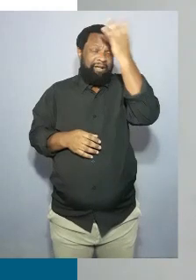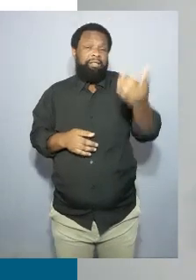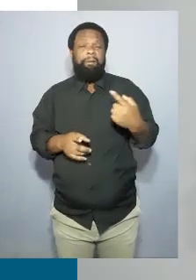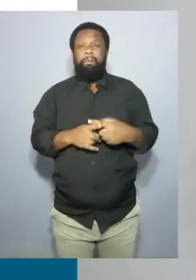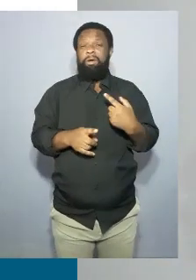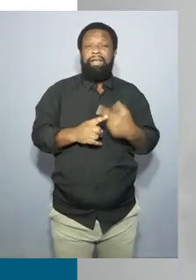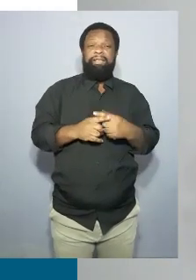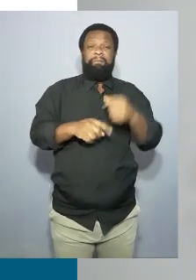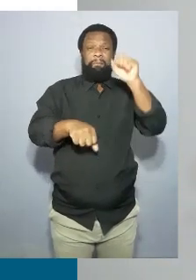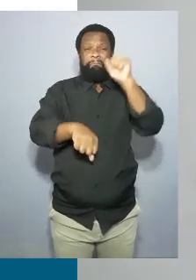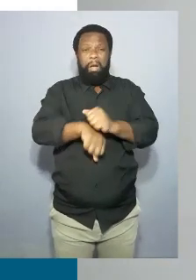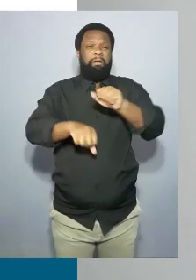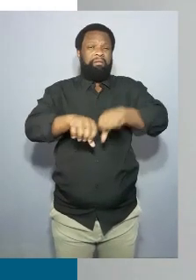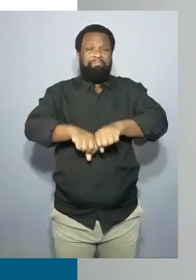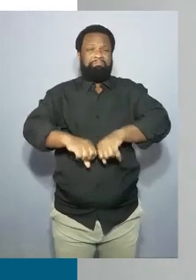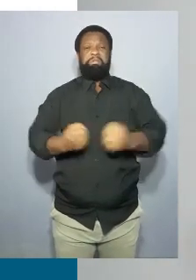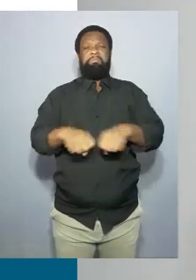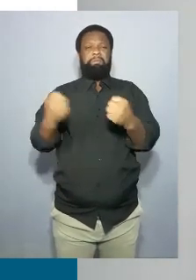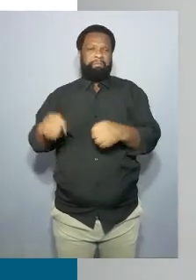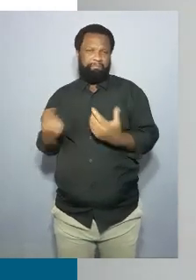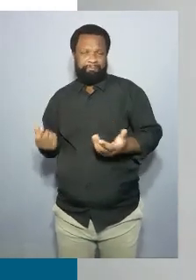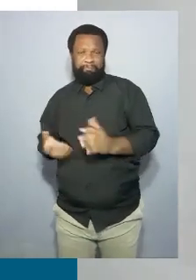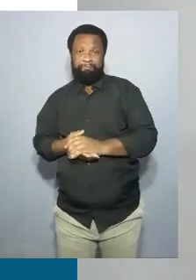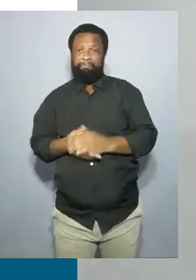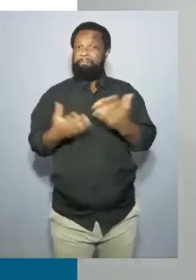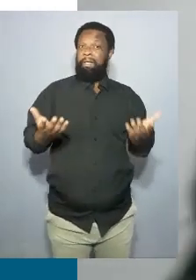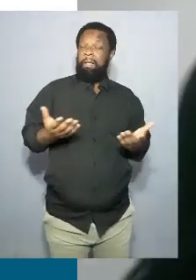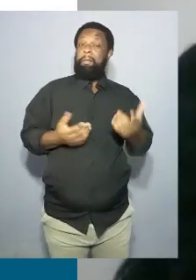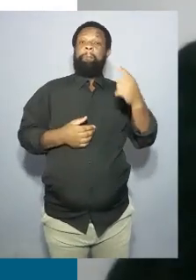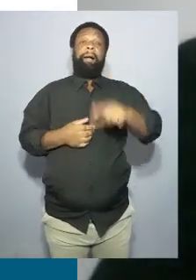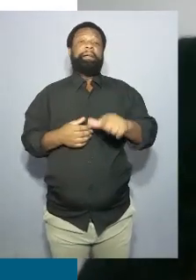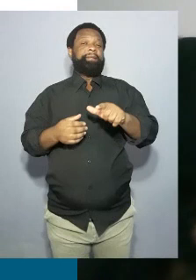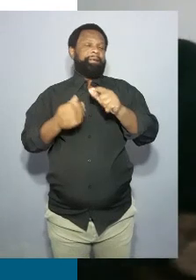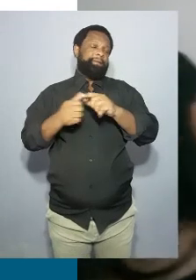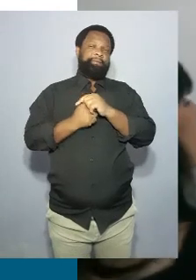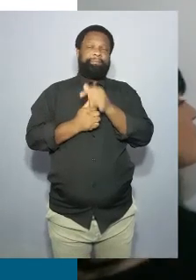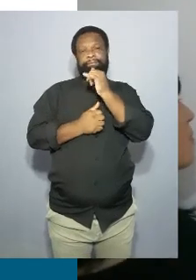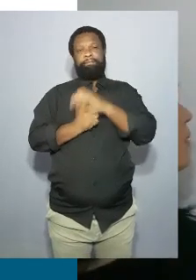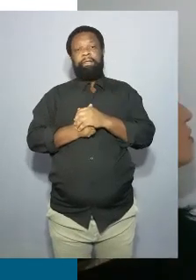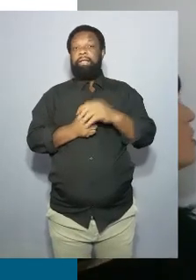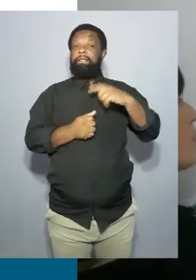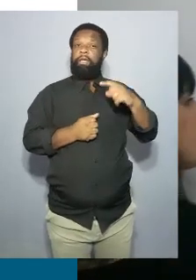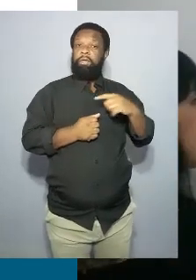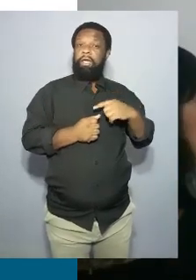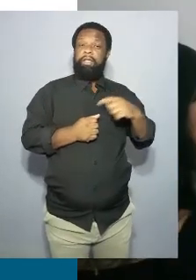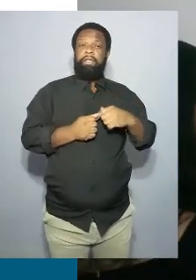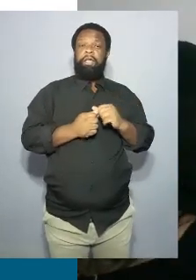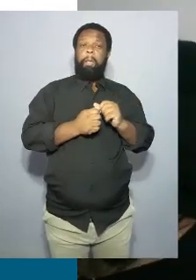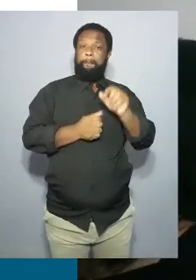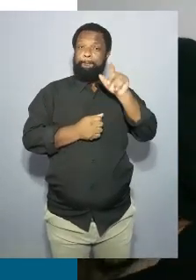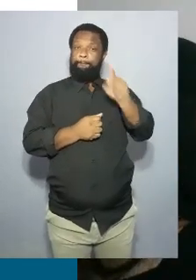resistência ao impacto. Combinado? Bom, o que mais? Eles têm altos pontos de ebulição e